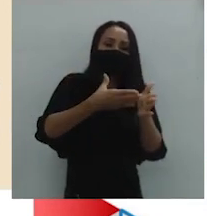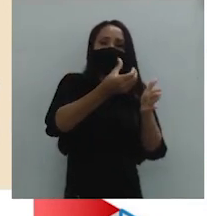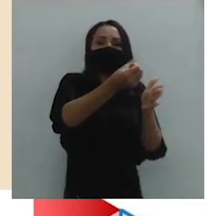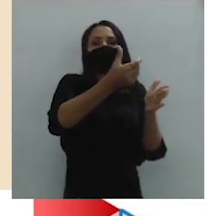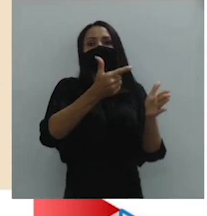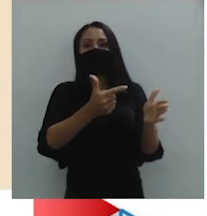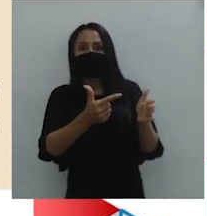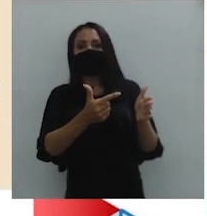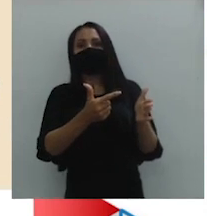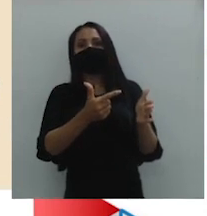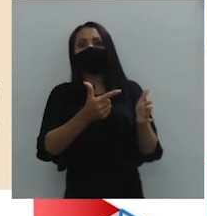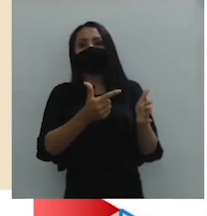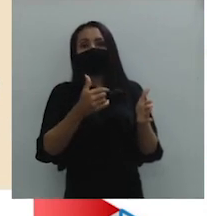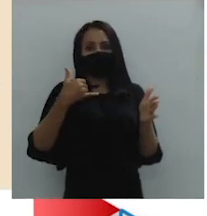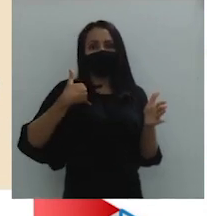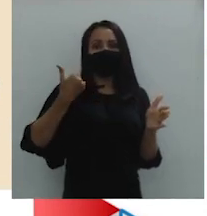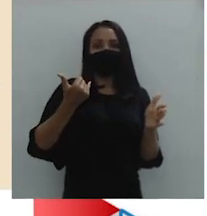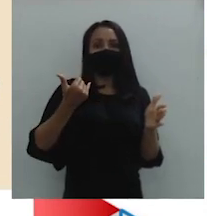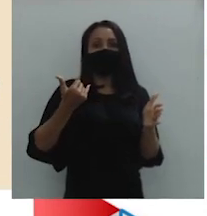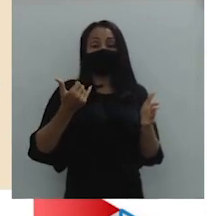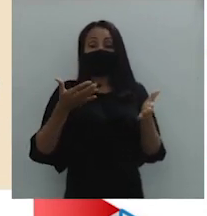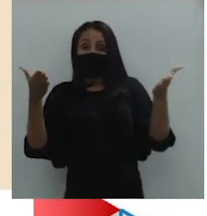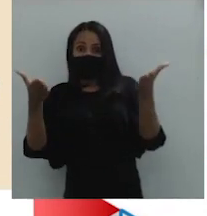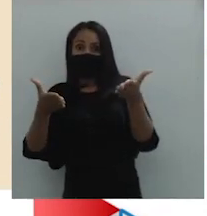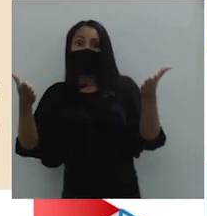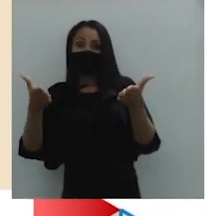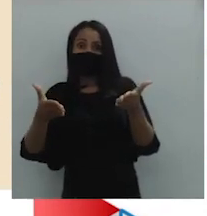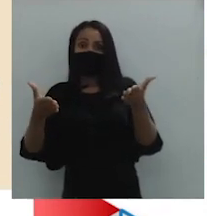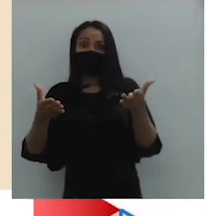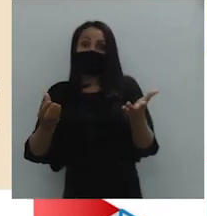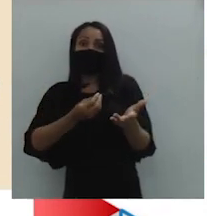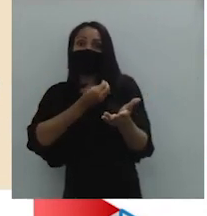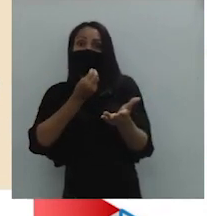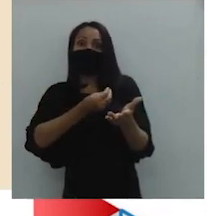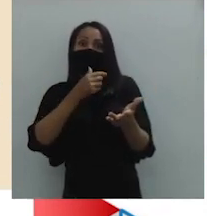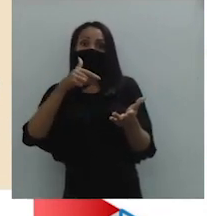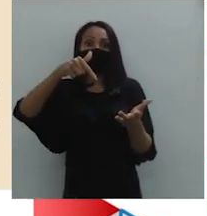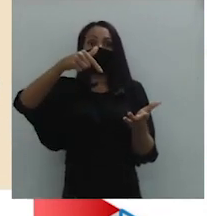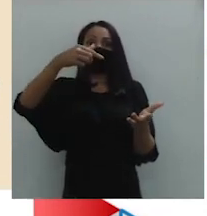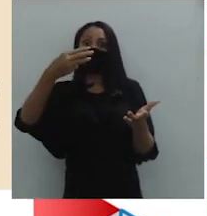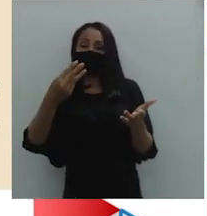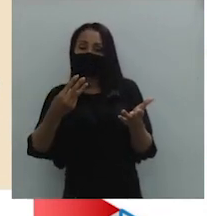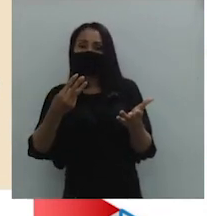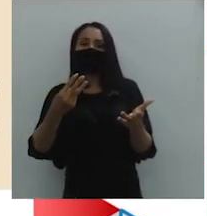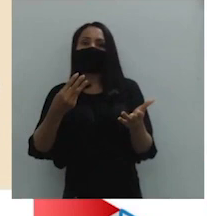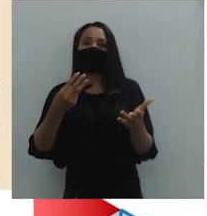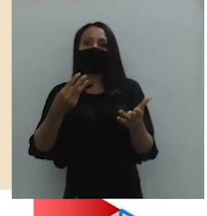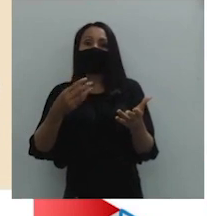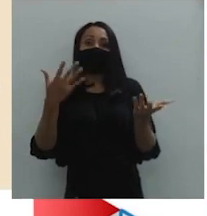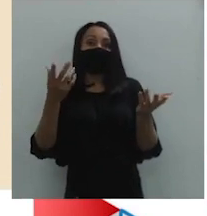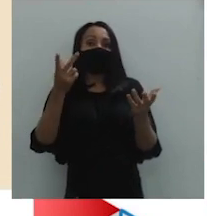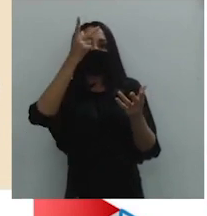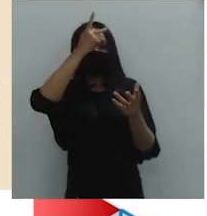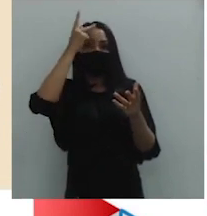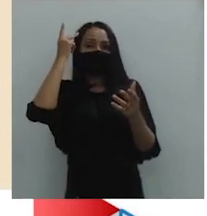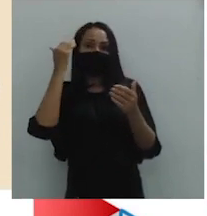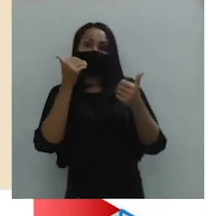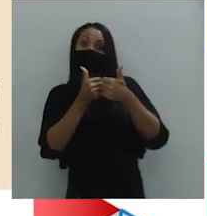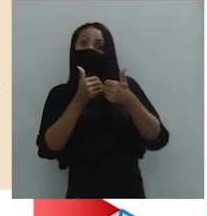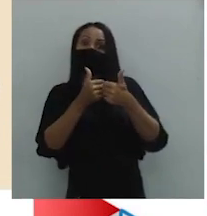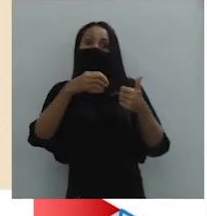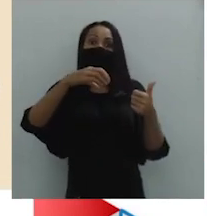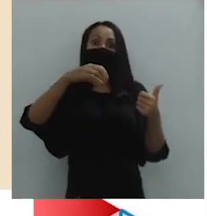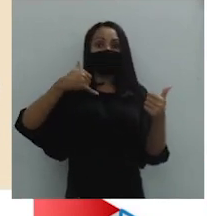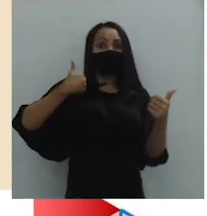disso era lucro. Hoje, o mínimo, as pessoas estão chegando a 73, o que mais tem são pessoas próximas de